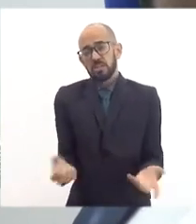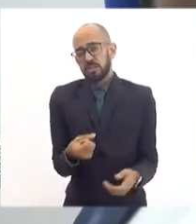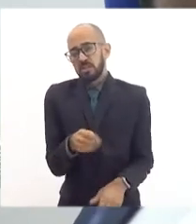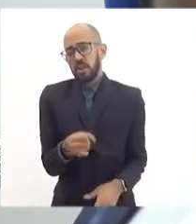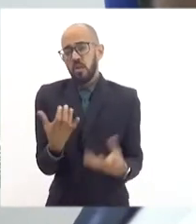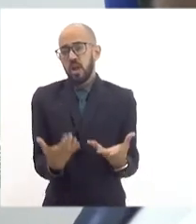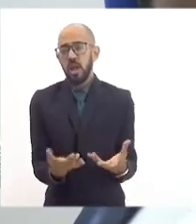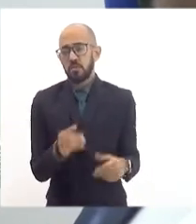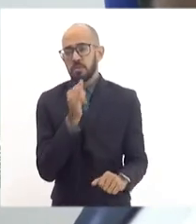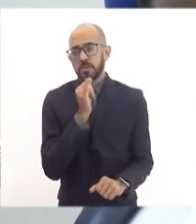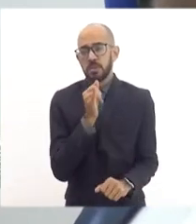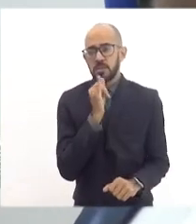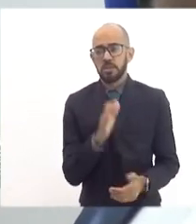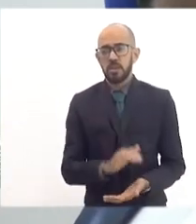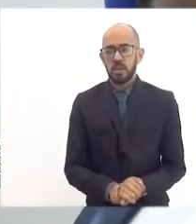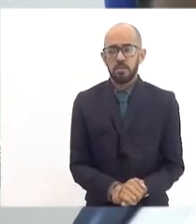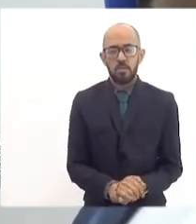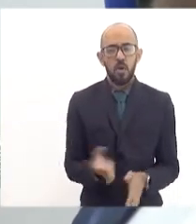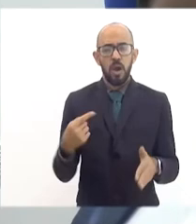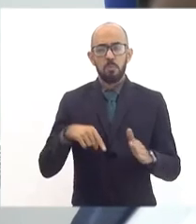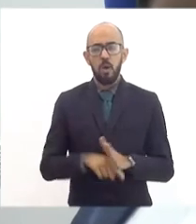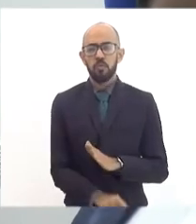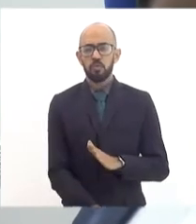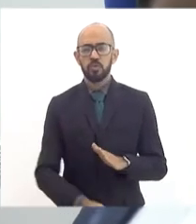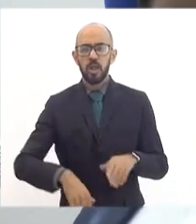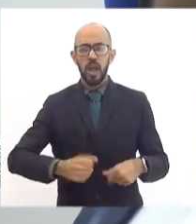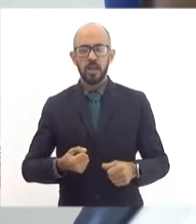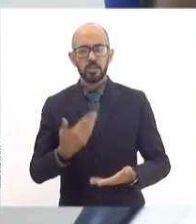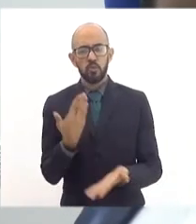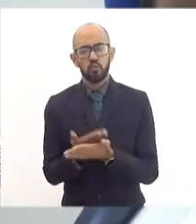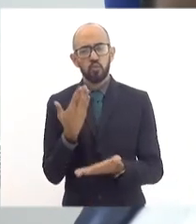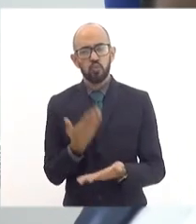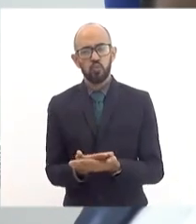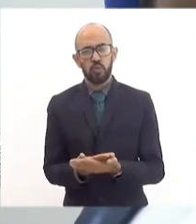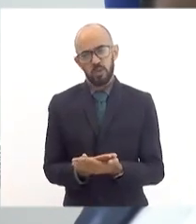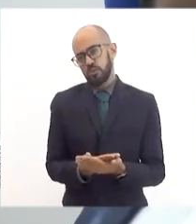quero me aprofundar, ser um acadêmico,